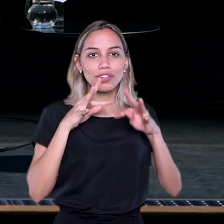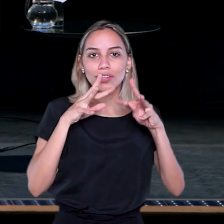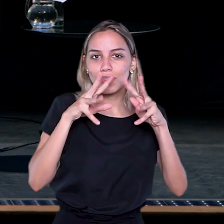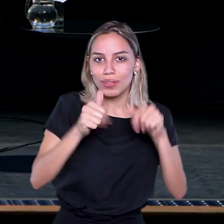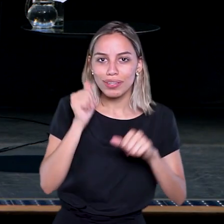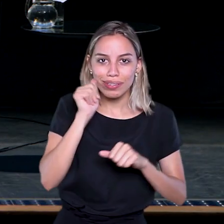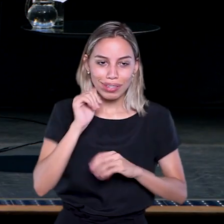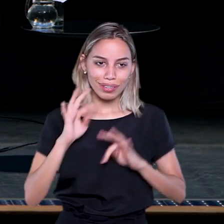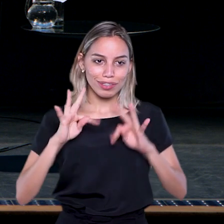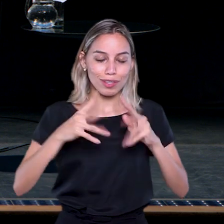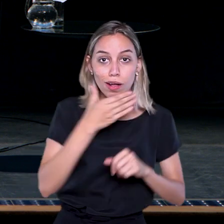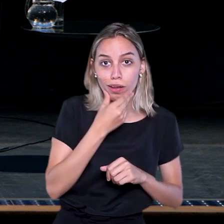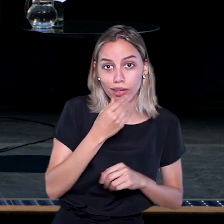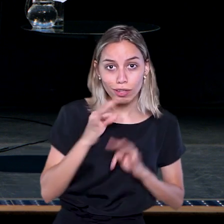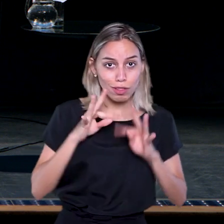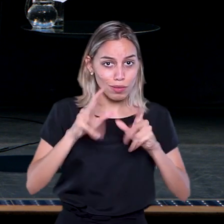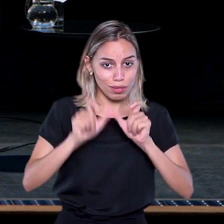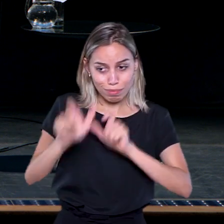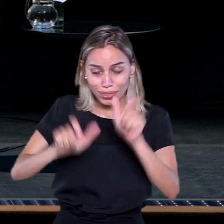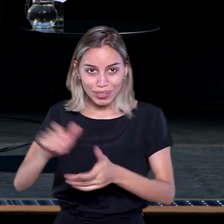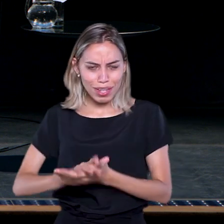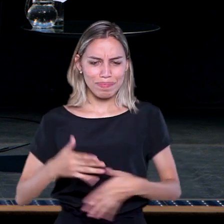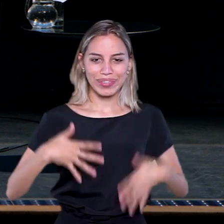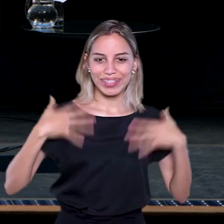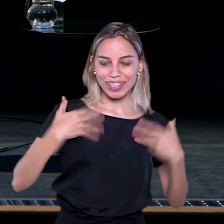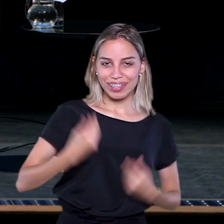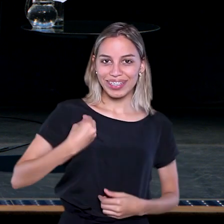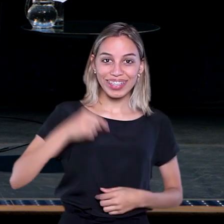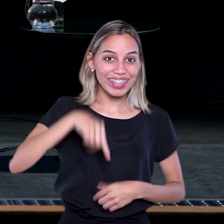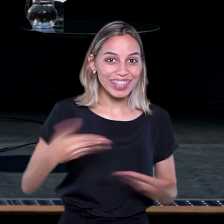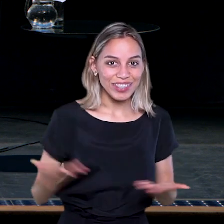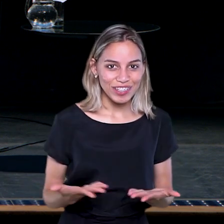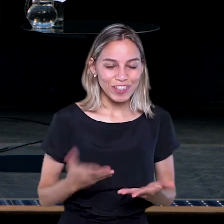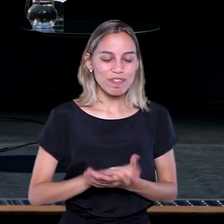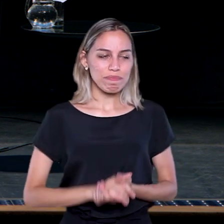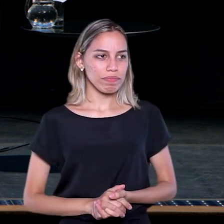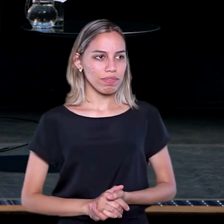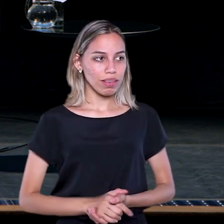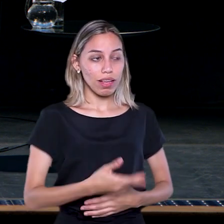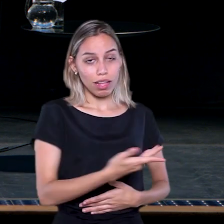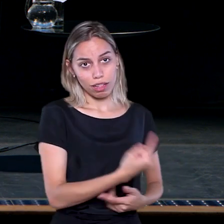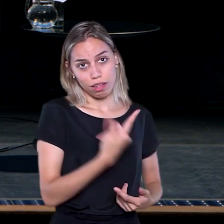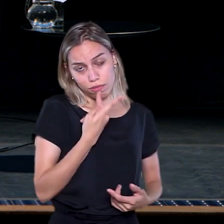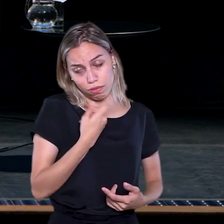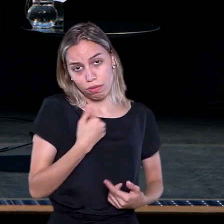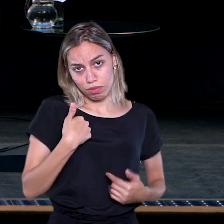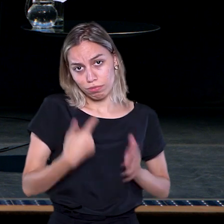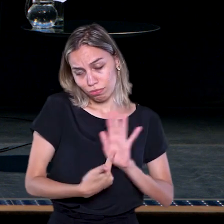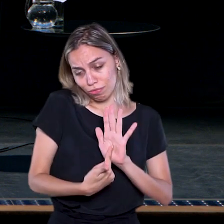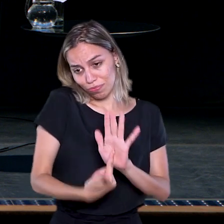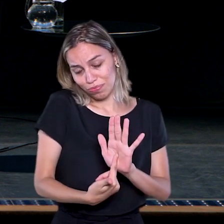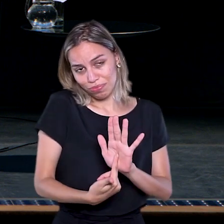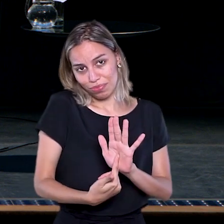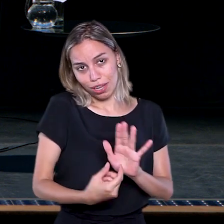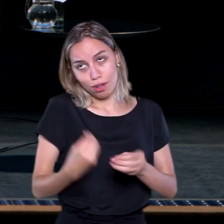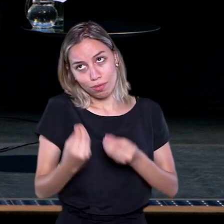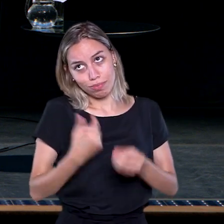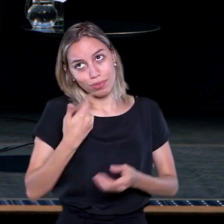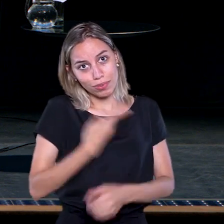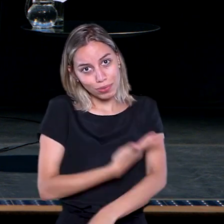todas, todos. Uma alegria estar com vocês aqui hoje. Afonso pediu para me apresentar, então eu vou começar, como